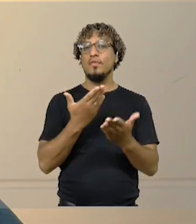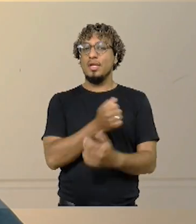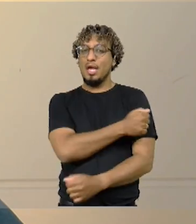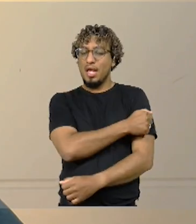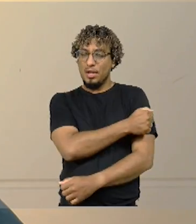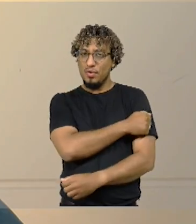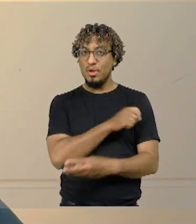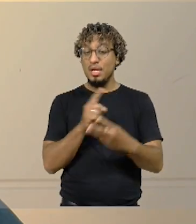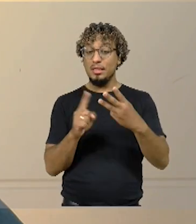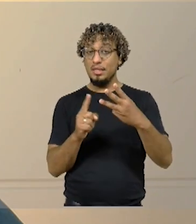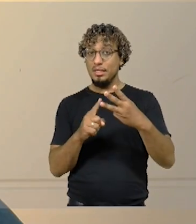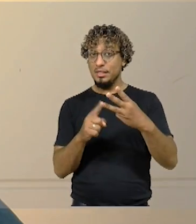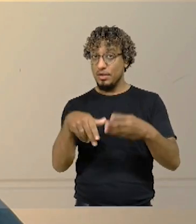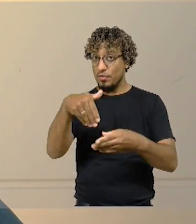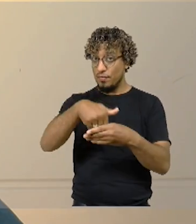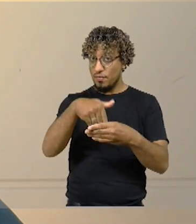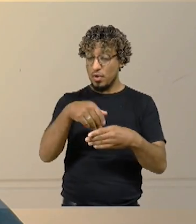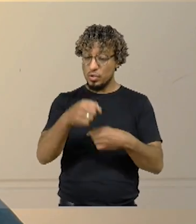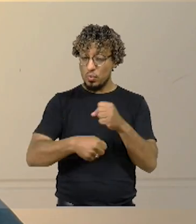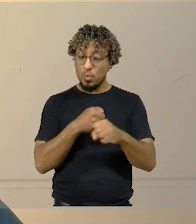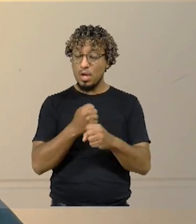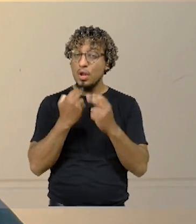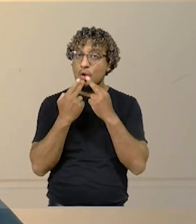públicas da universidade, né? E